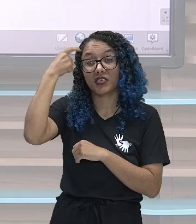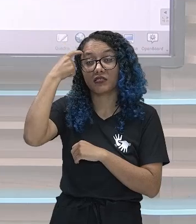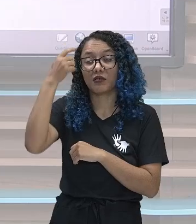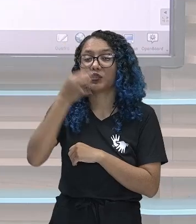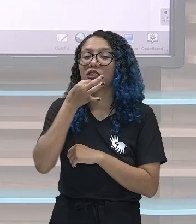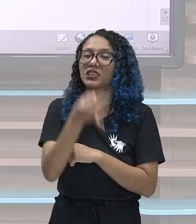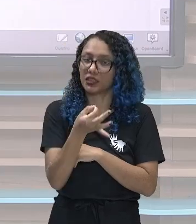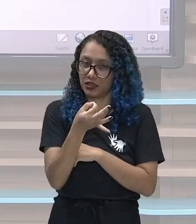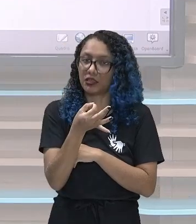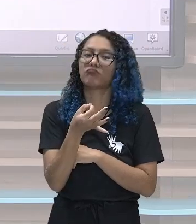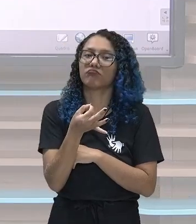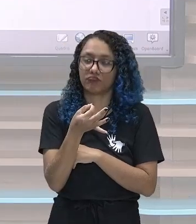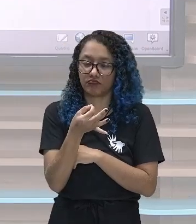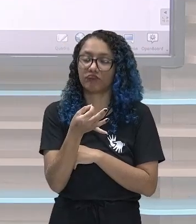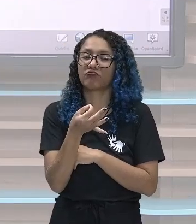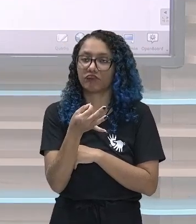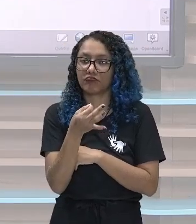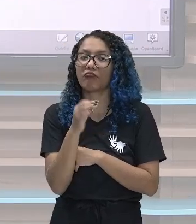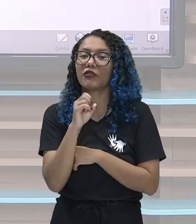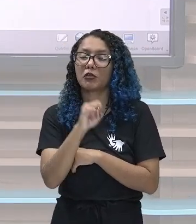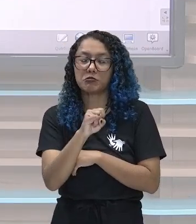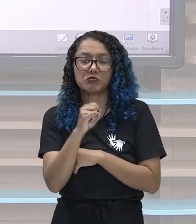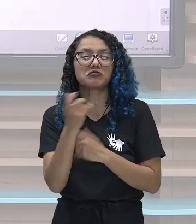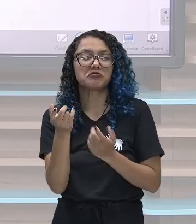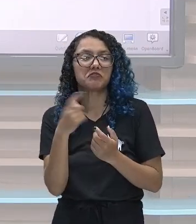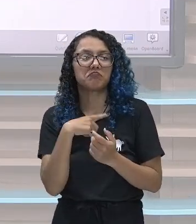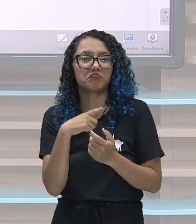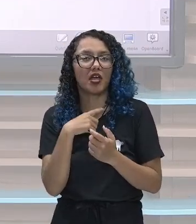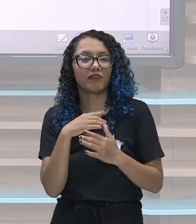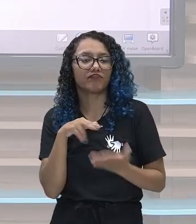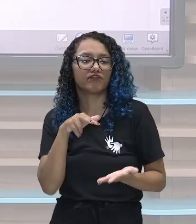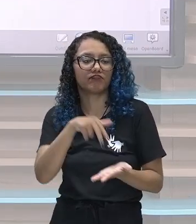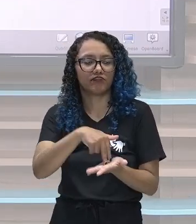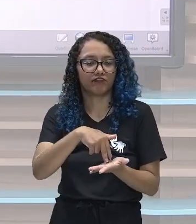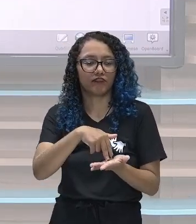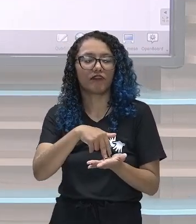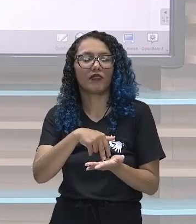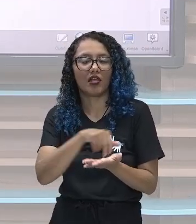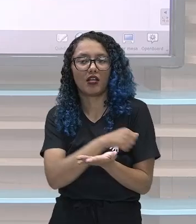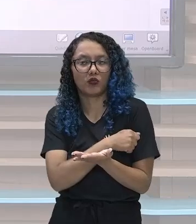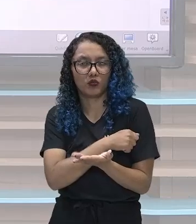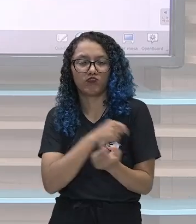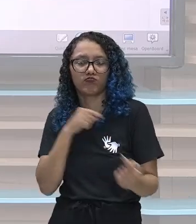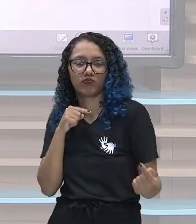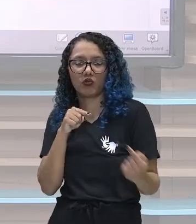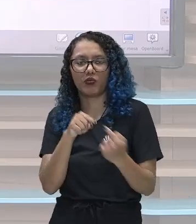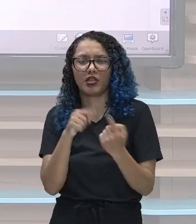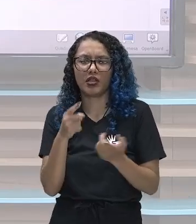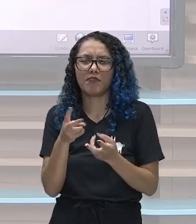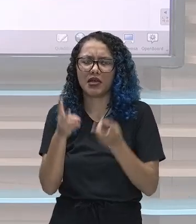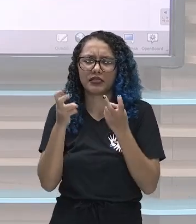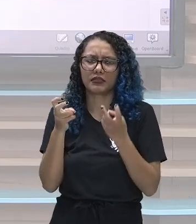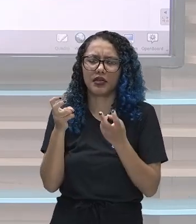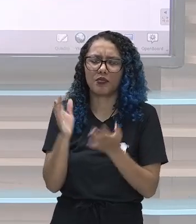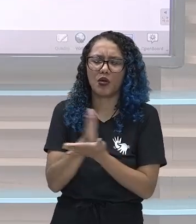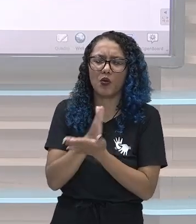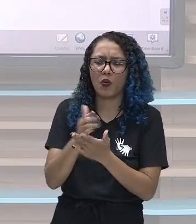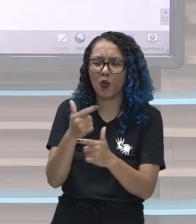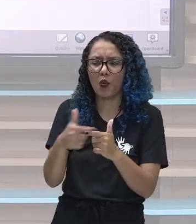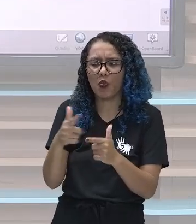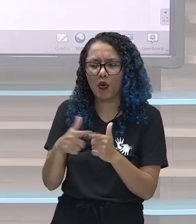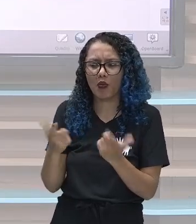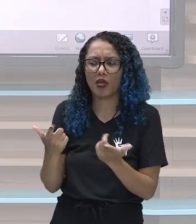protagonismo estudantil bem desenvolvido, né, eles conseguem observar uma situação e ali, né, fazer